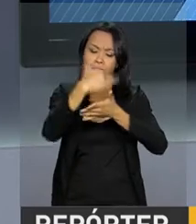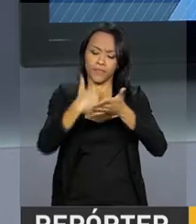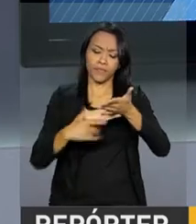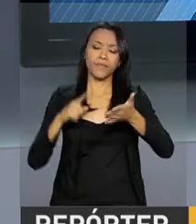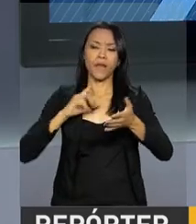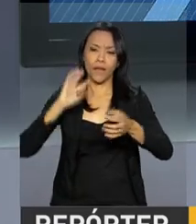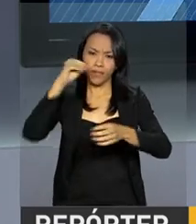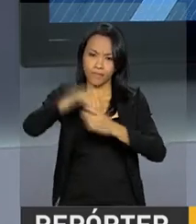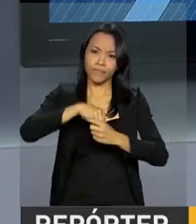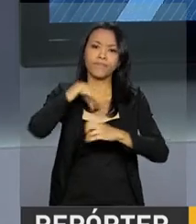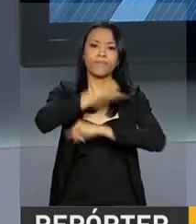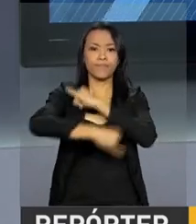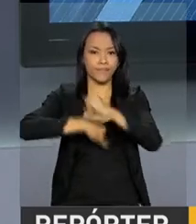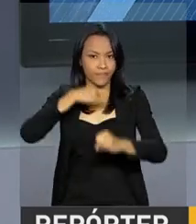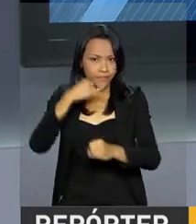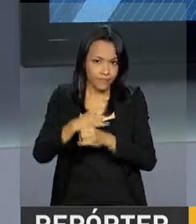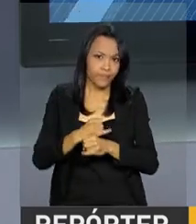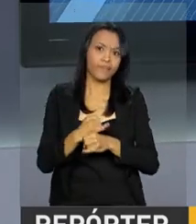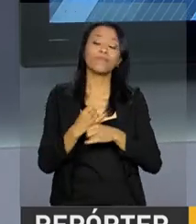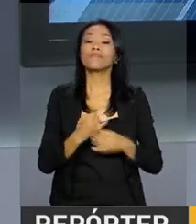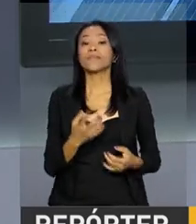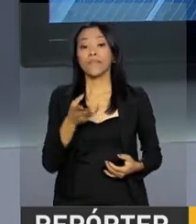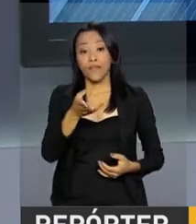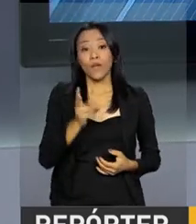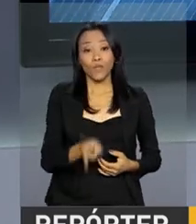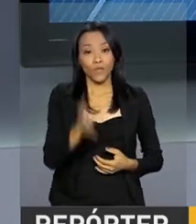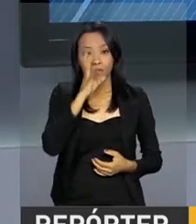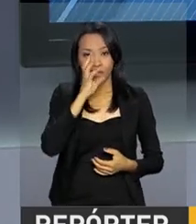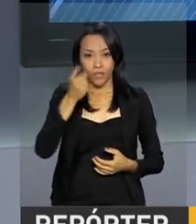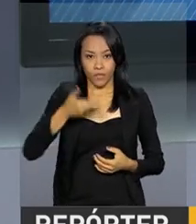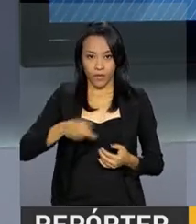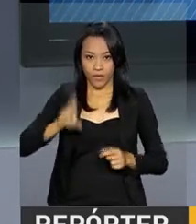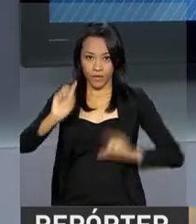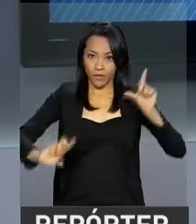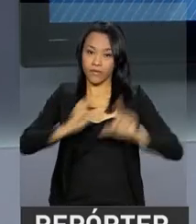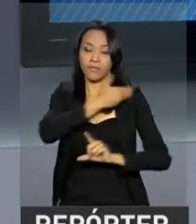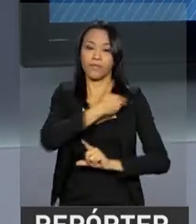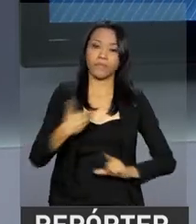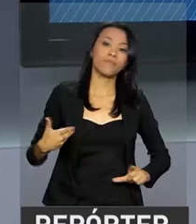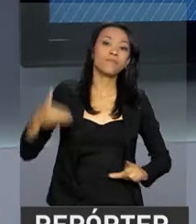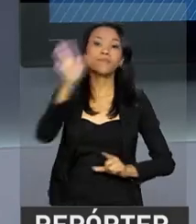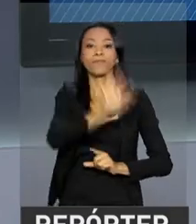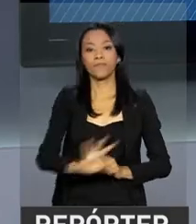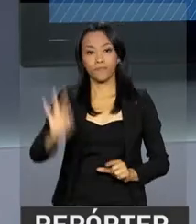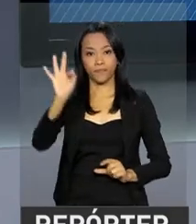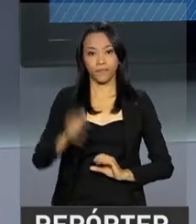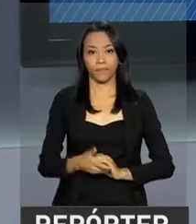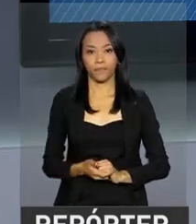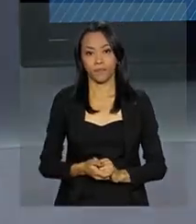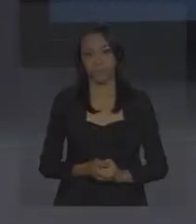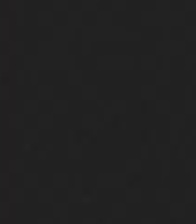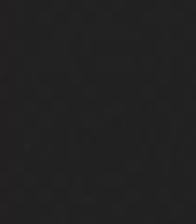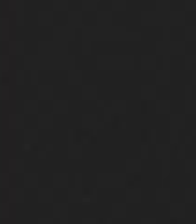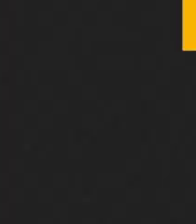também está na página da nbr na internet continue com a gente na nbr a tv do governo federal